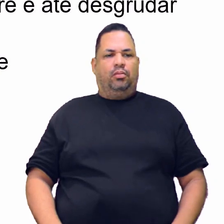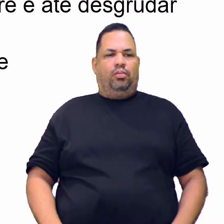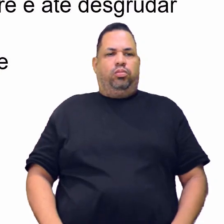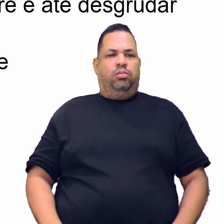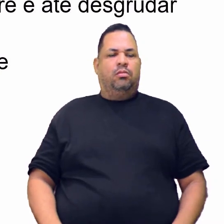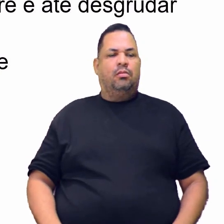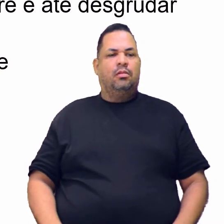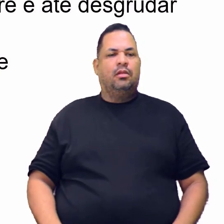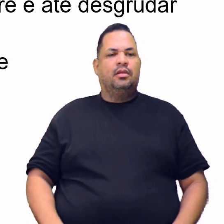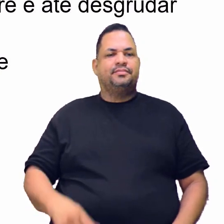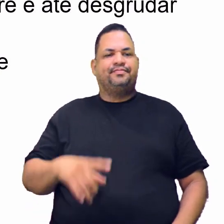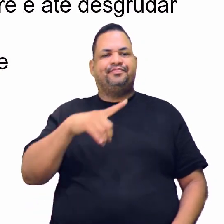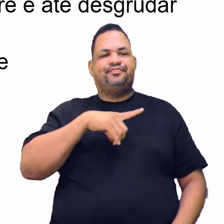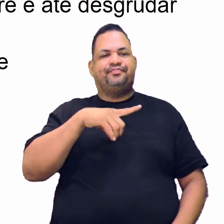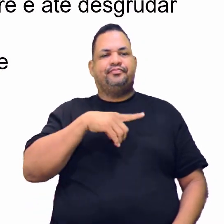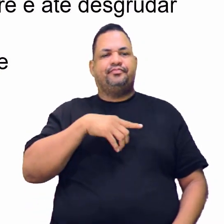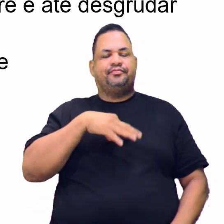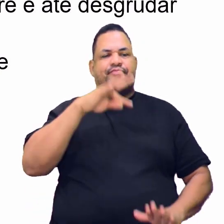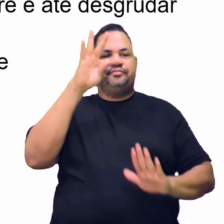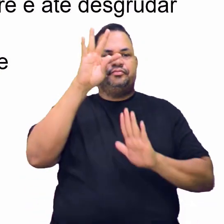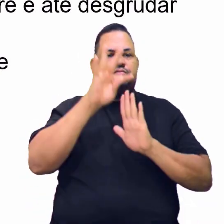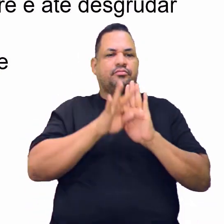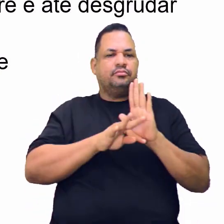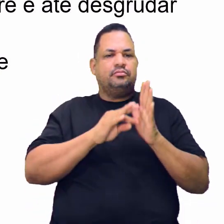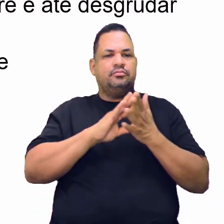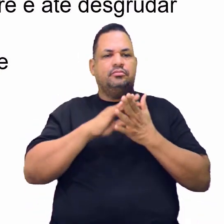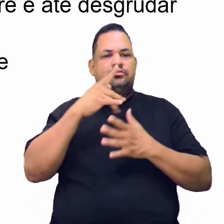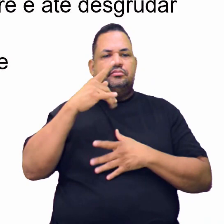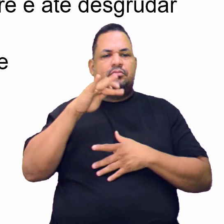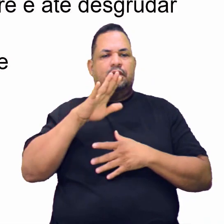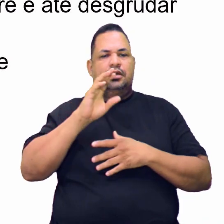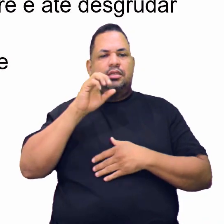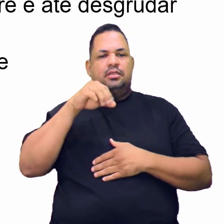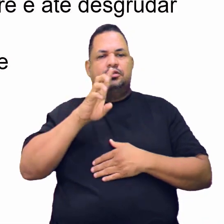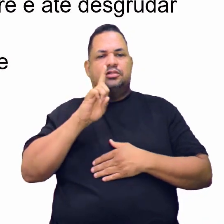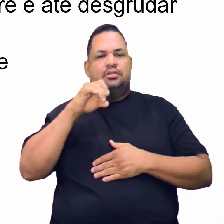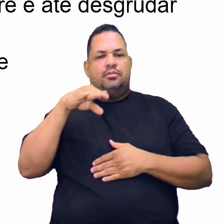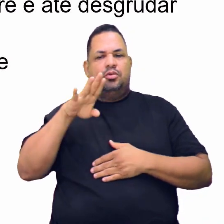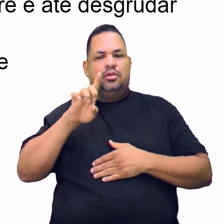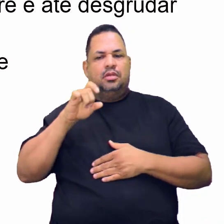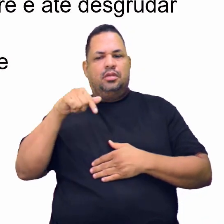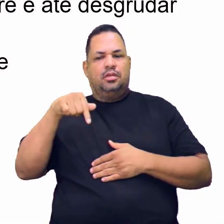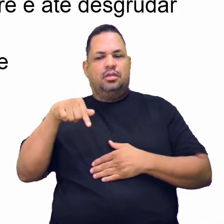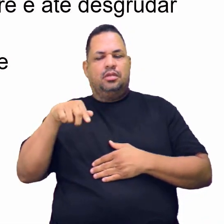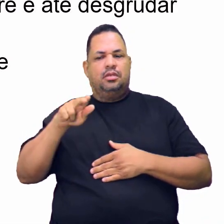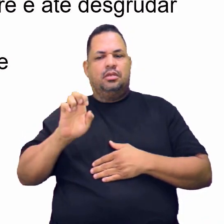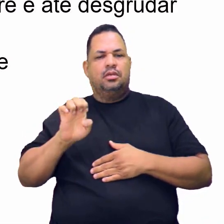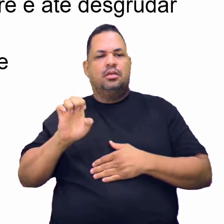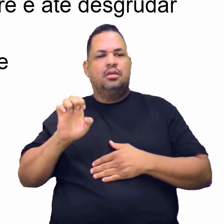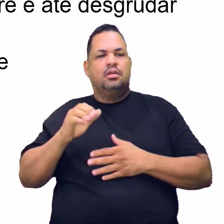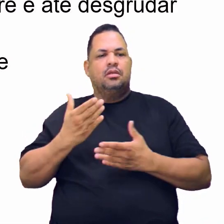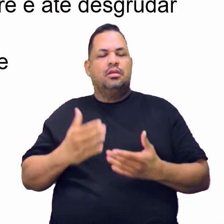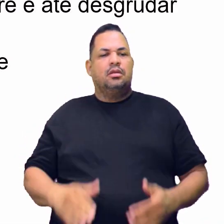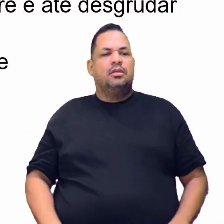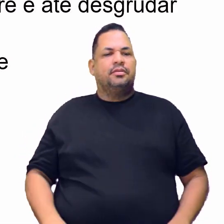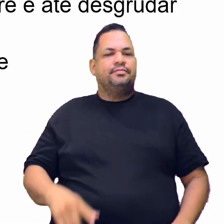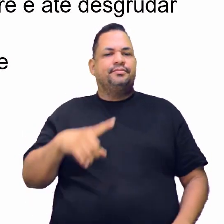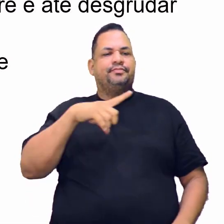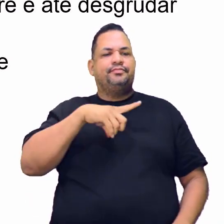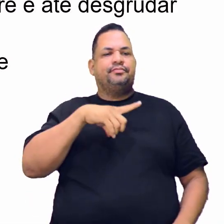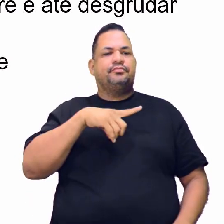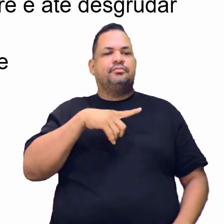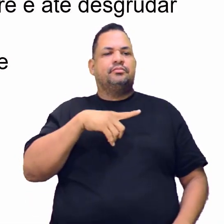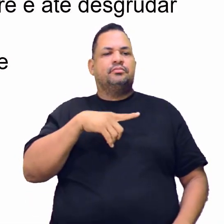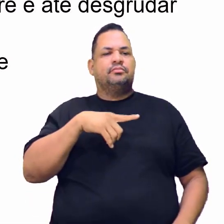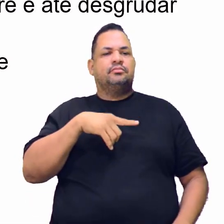Agora, aqui eu tenho um texto que, ó, pé de moleque. Você já vê que é uma receita. Olha lá, temos a parte